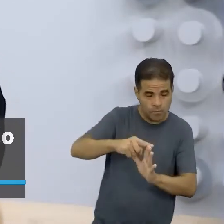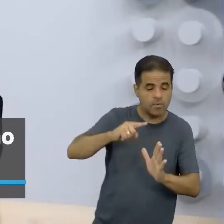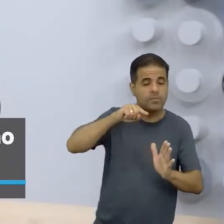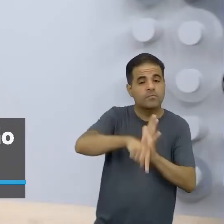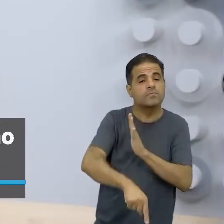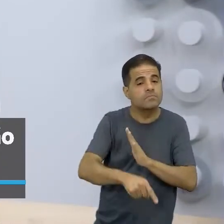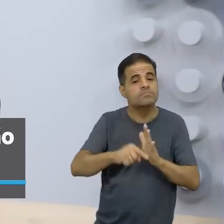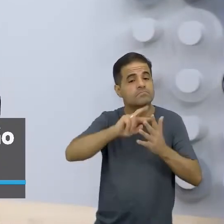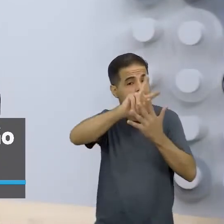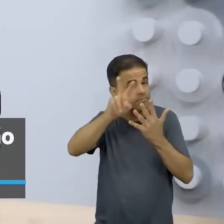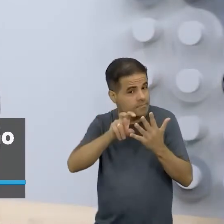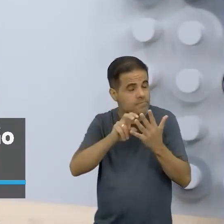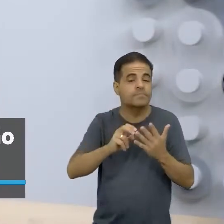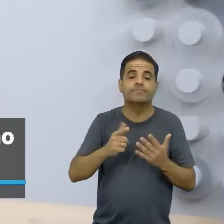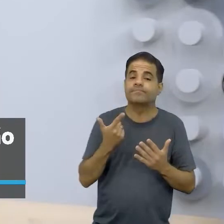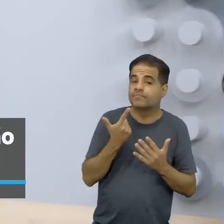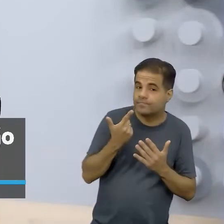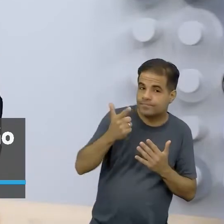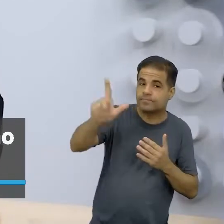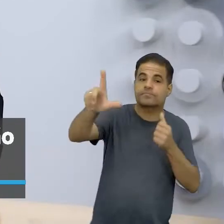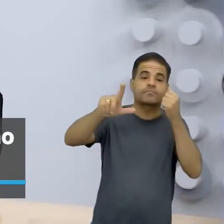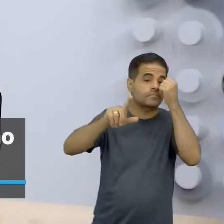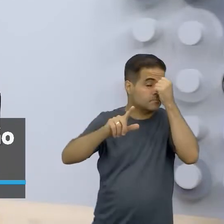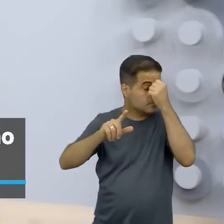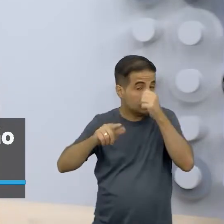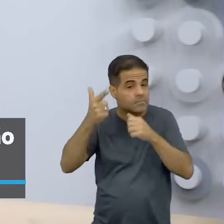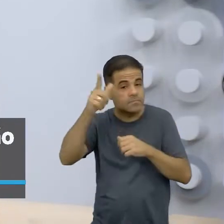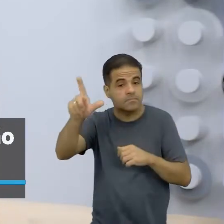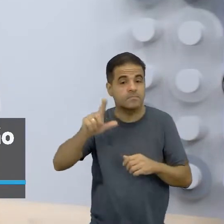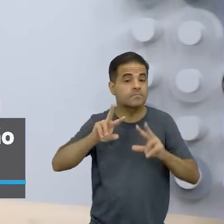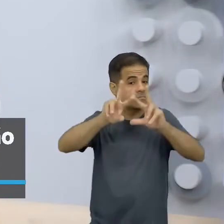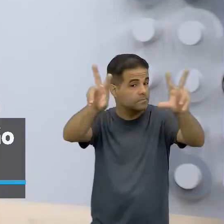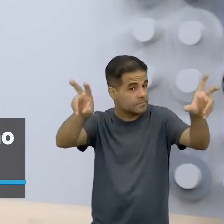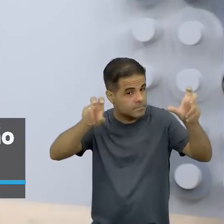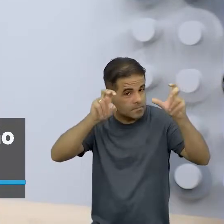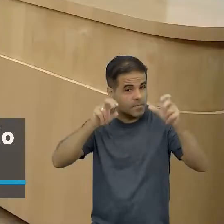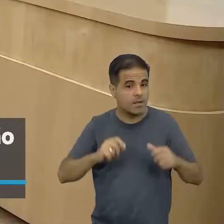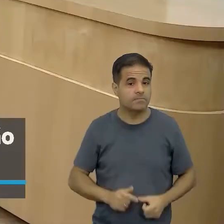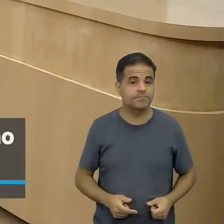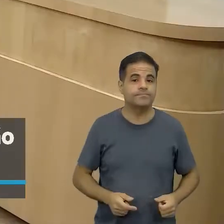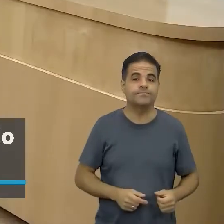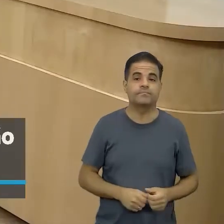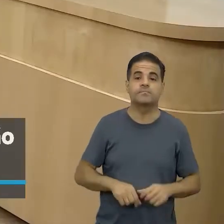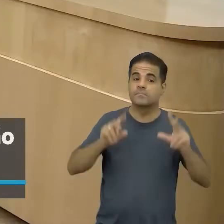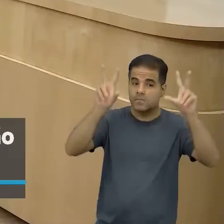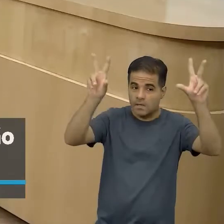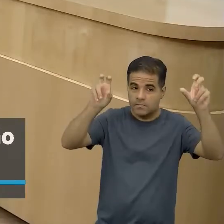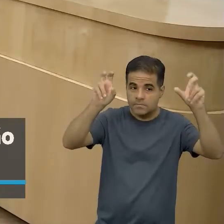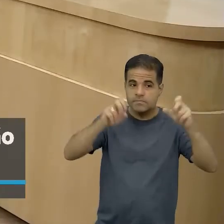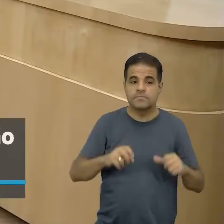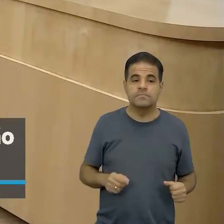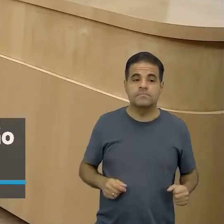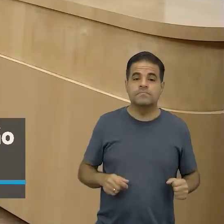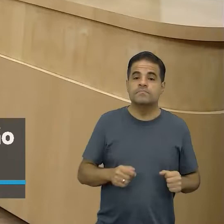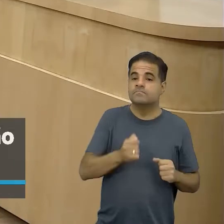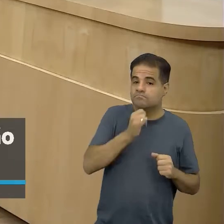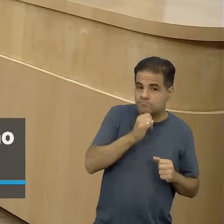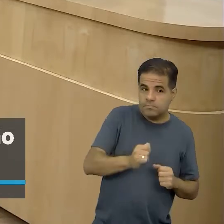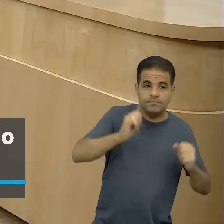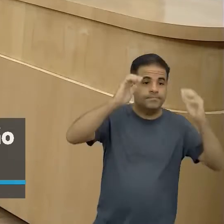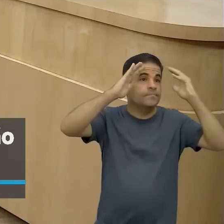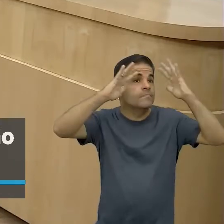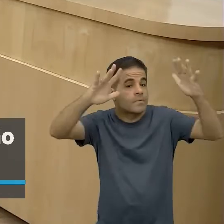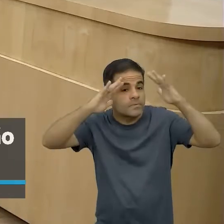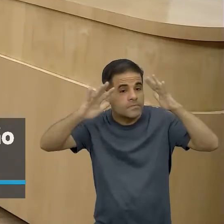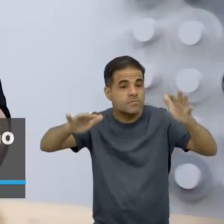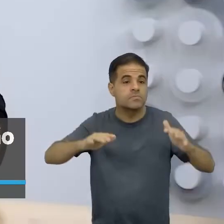aprofundamento e, olha, será uma outra... Perfeito. Né? Uma outra versão aí por exemplo, de pensamentos